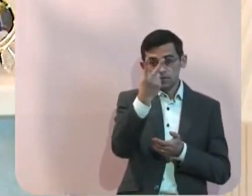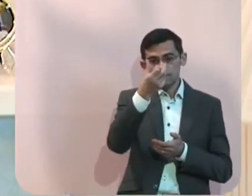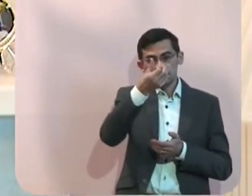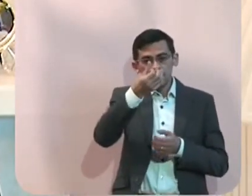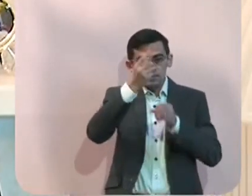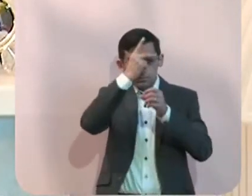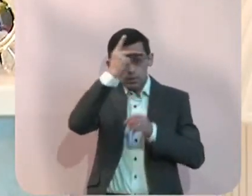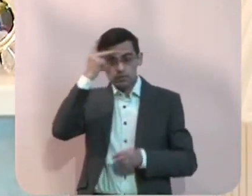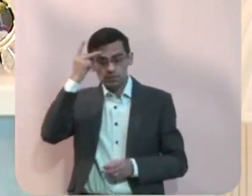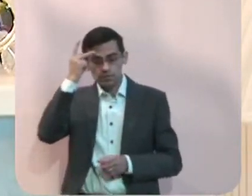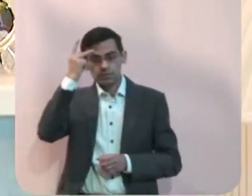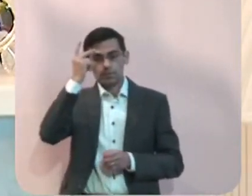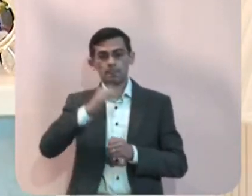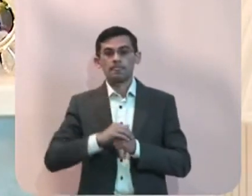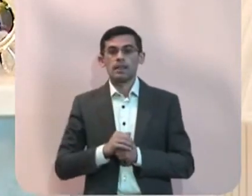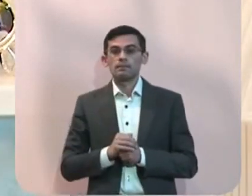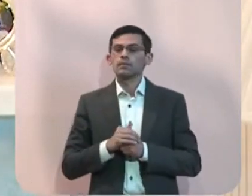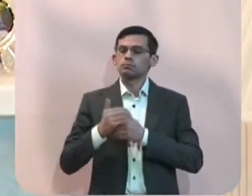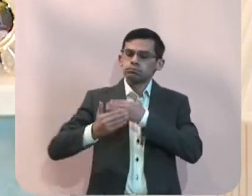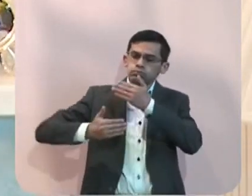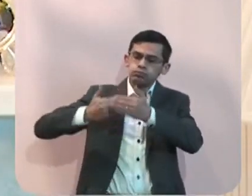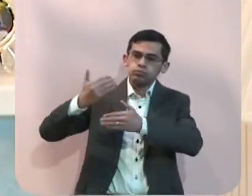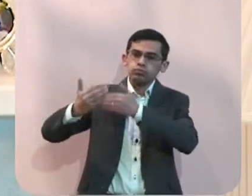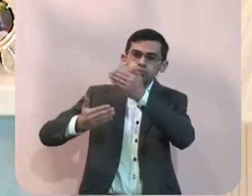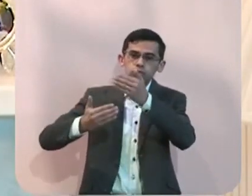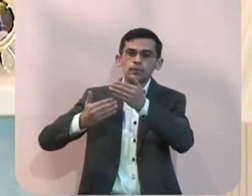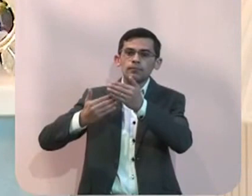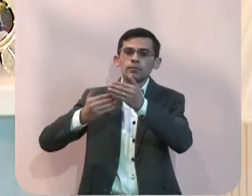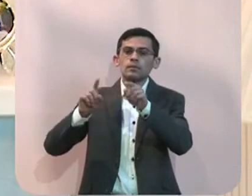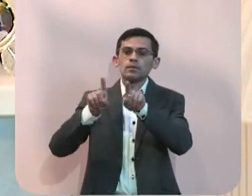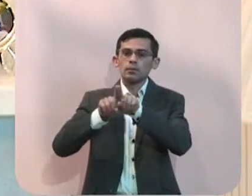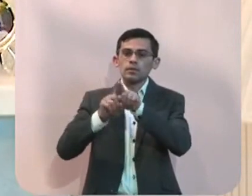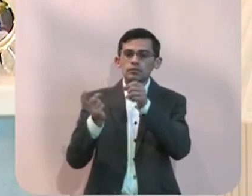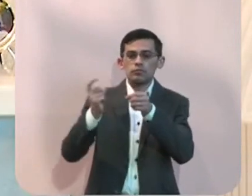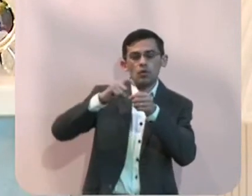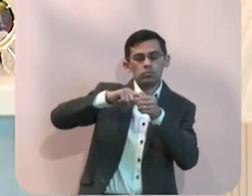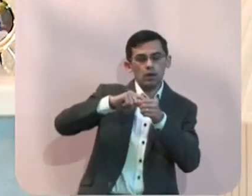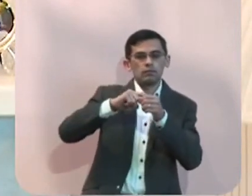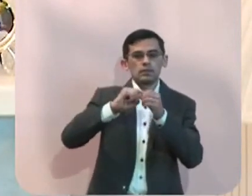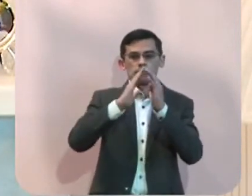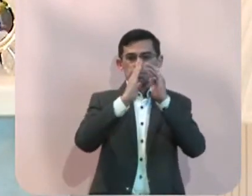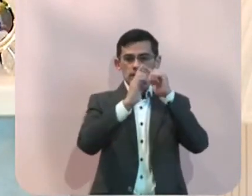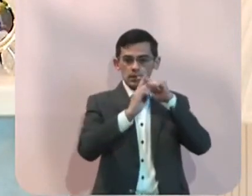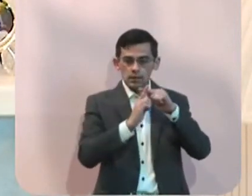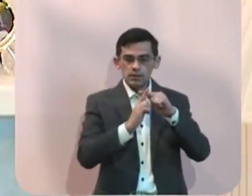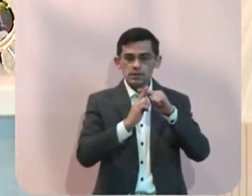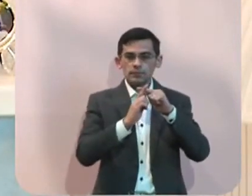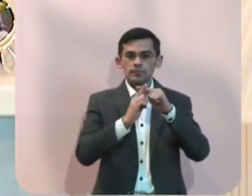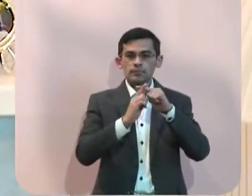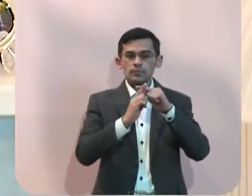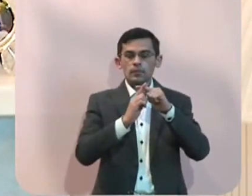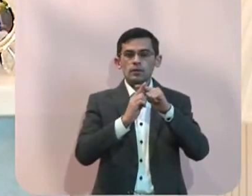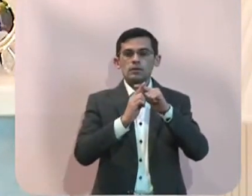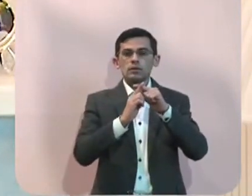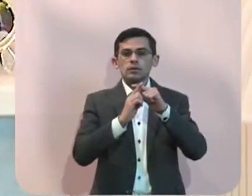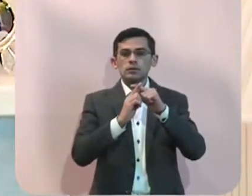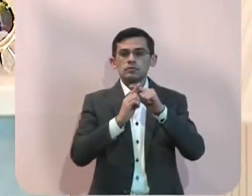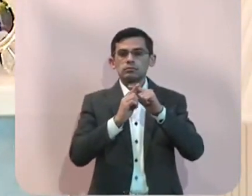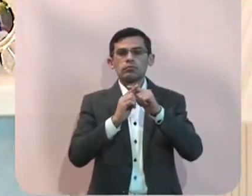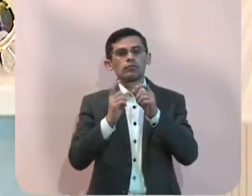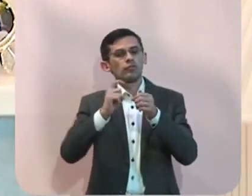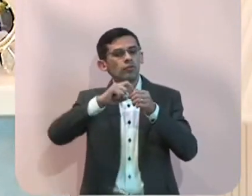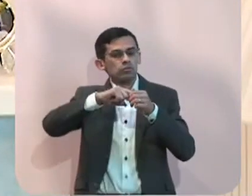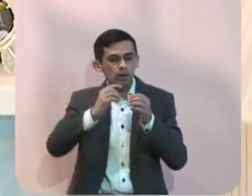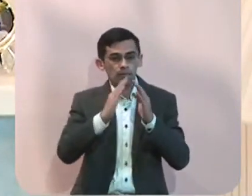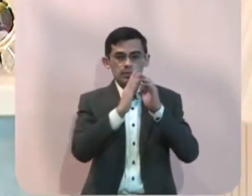426 pessoas. No processo de reconciliação com a igreja, reconciliação,